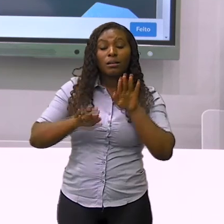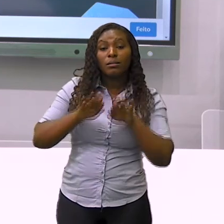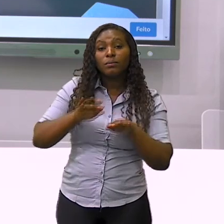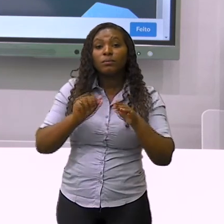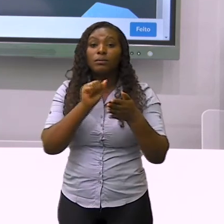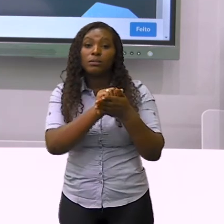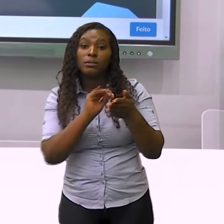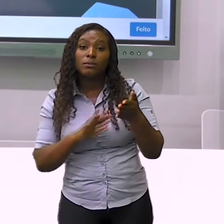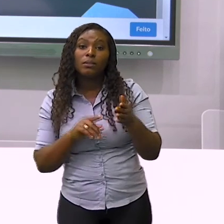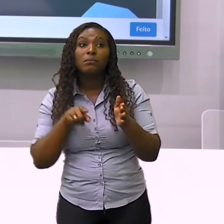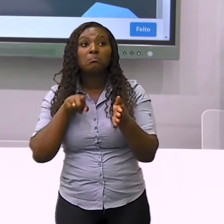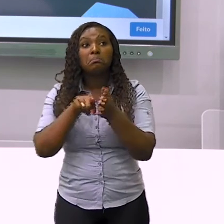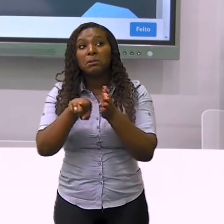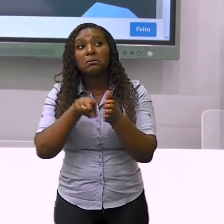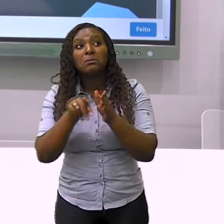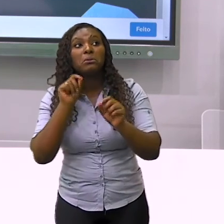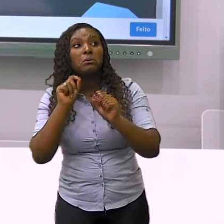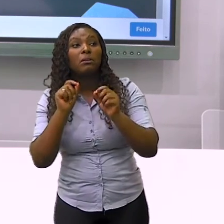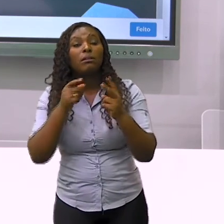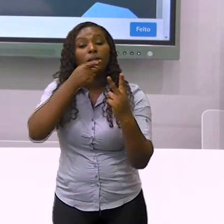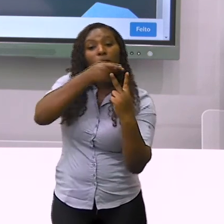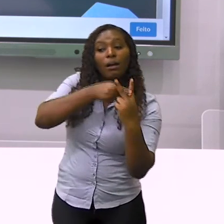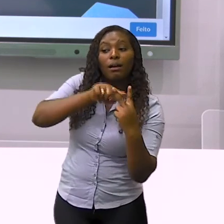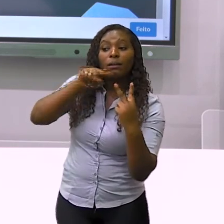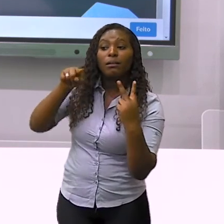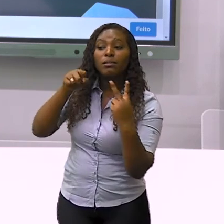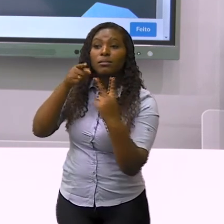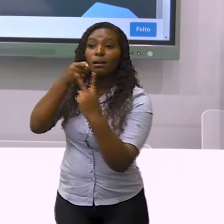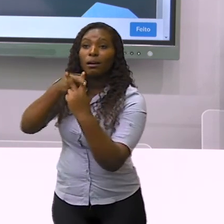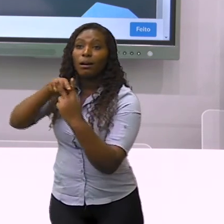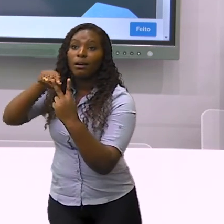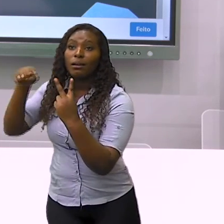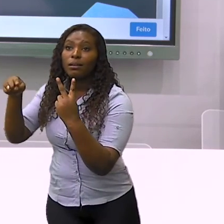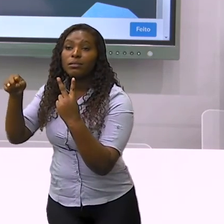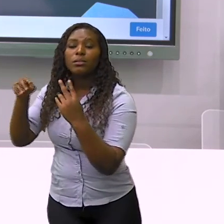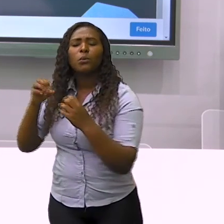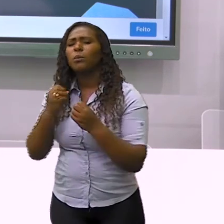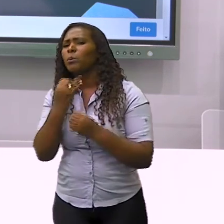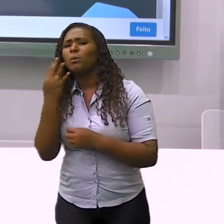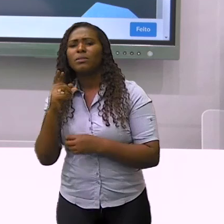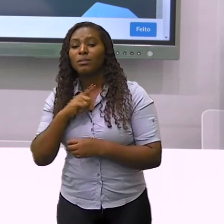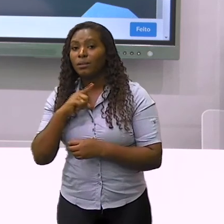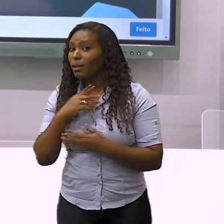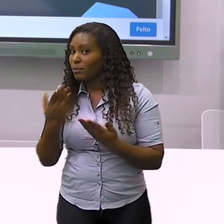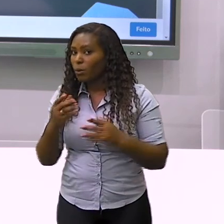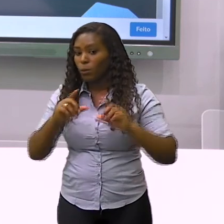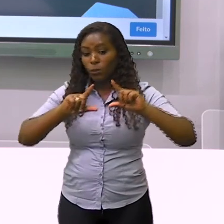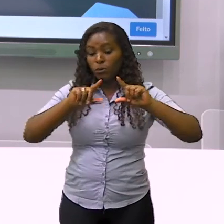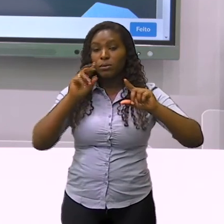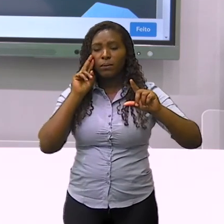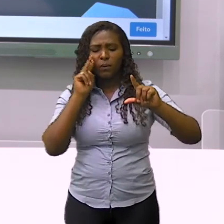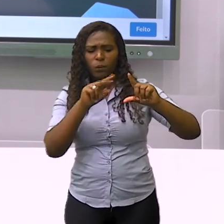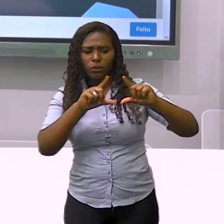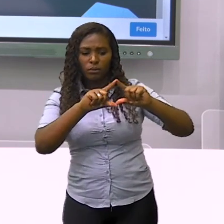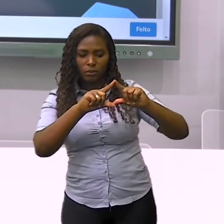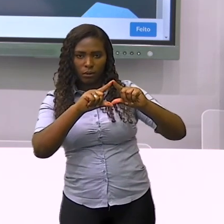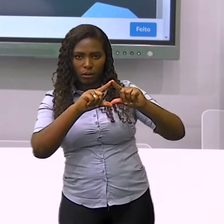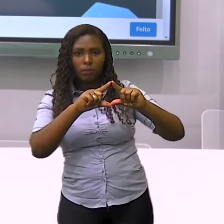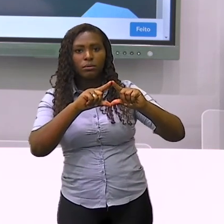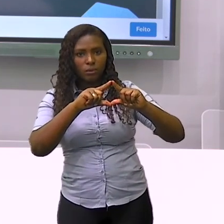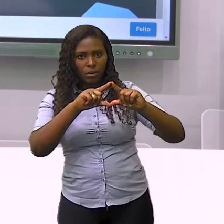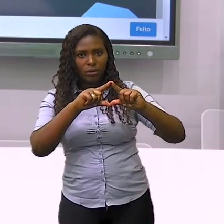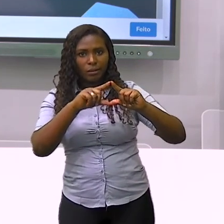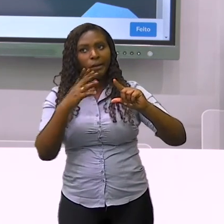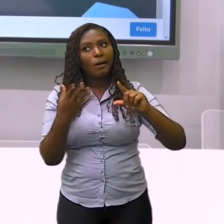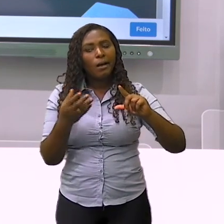de x2. Aqui eu já vou ter duas raízes diferentes. Então, vamos lá. X é igual a menos